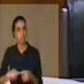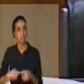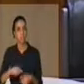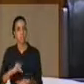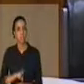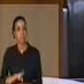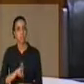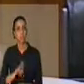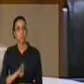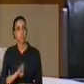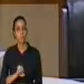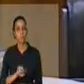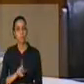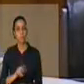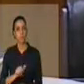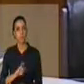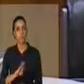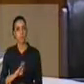Uberaba.